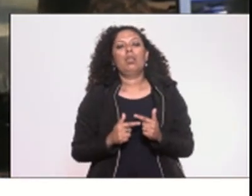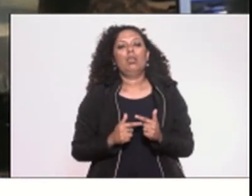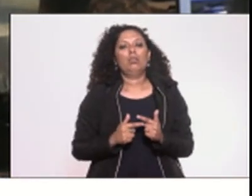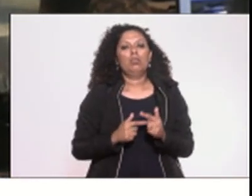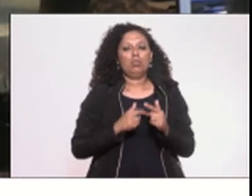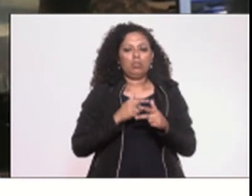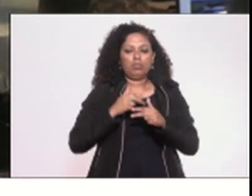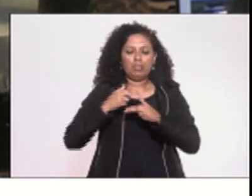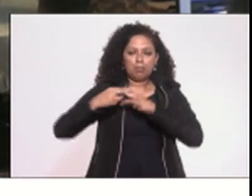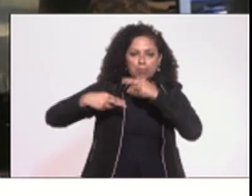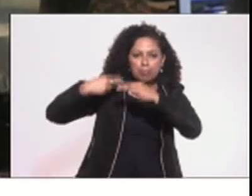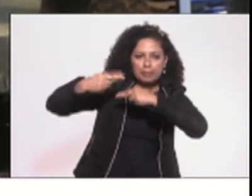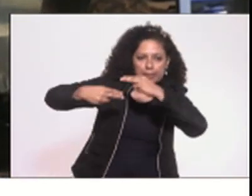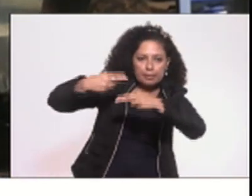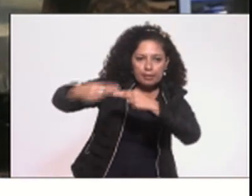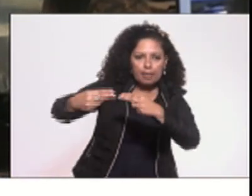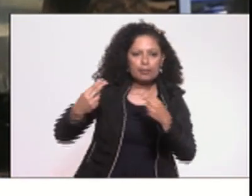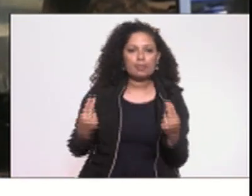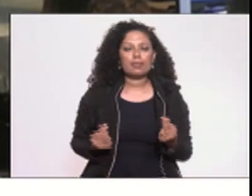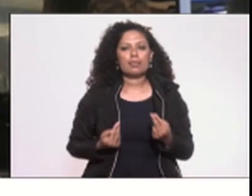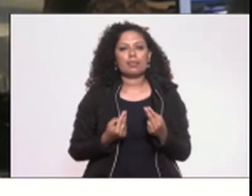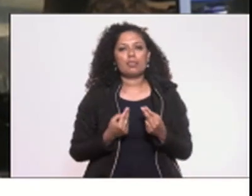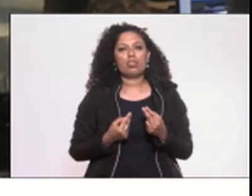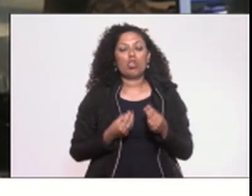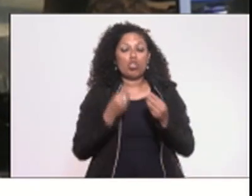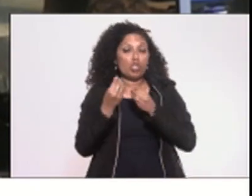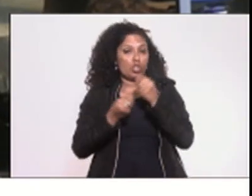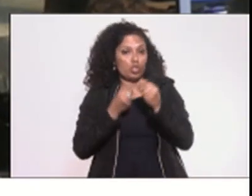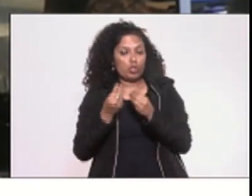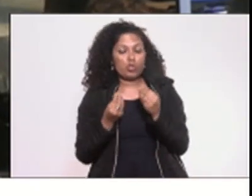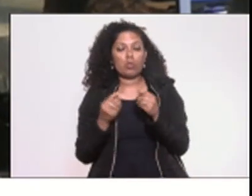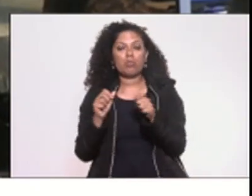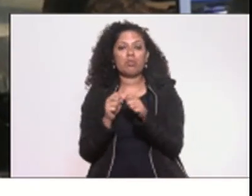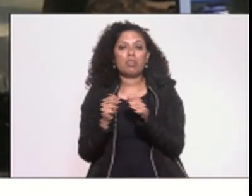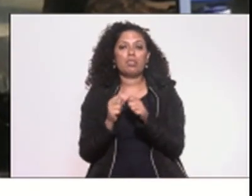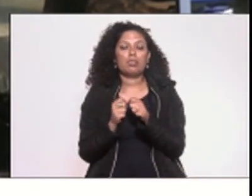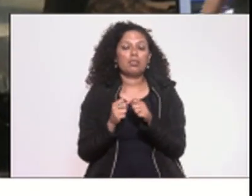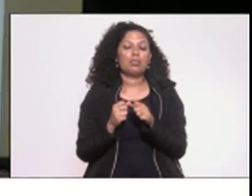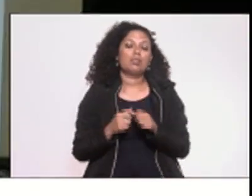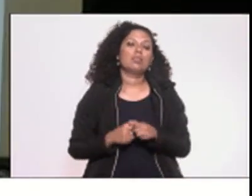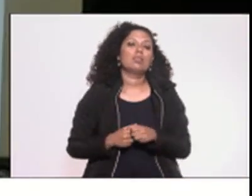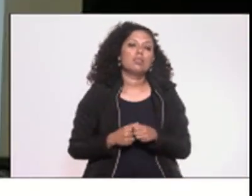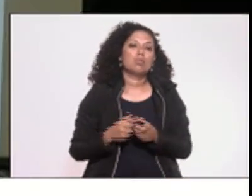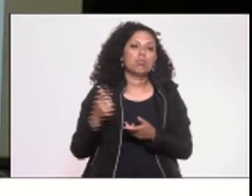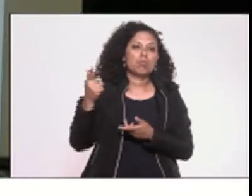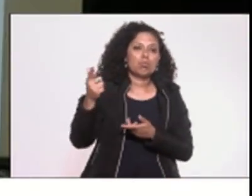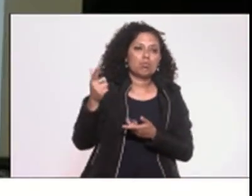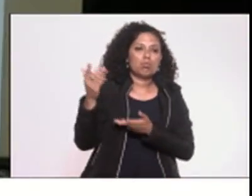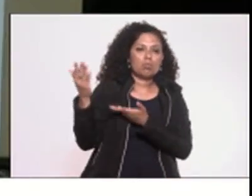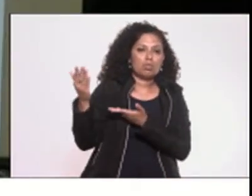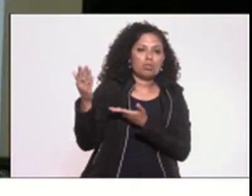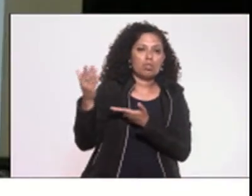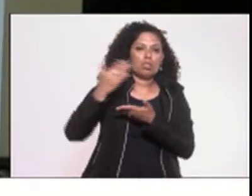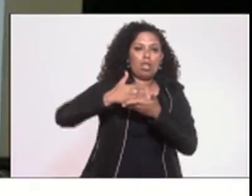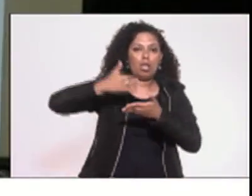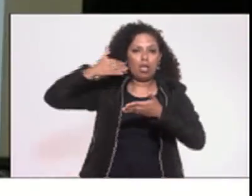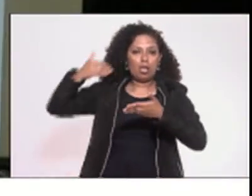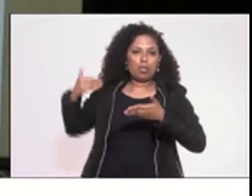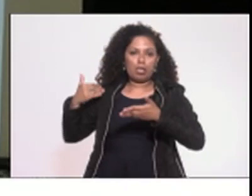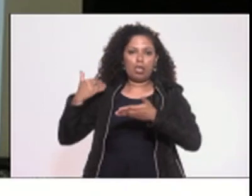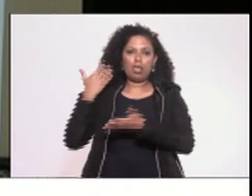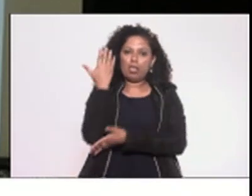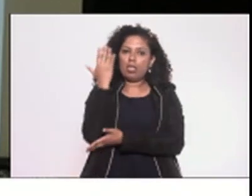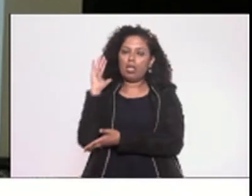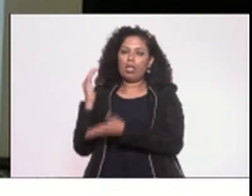de reciclagem, ou melhor, de compostagem, e no fundo, nos fundos nós temos um pomar de manga